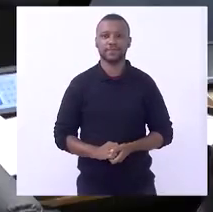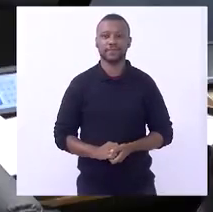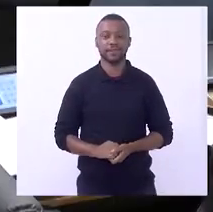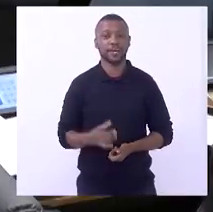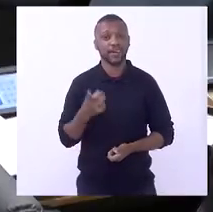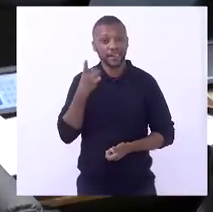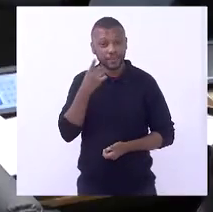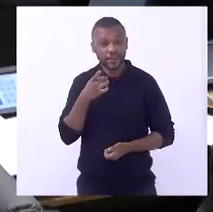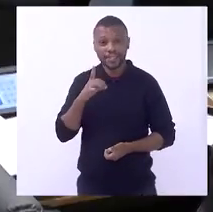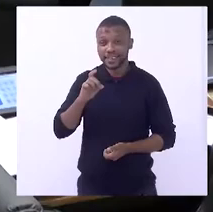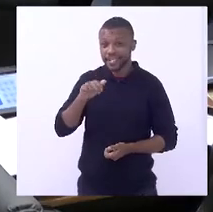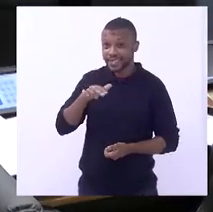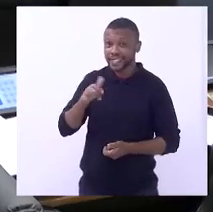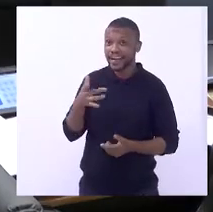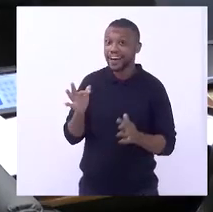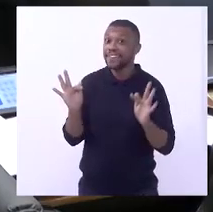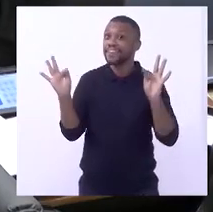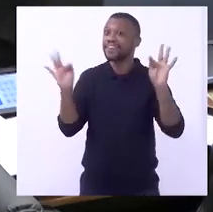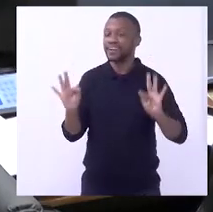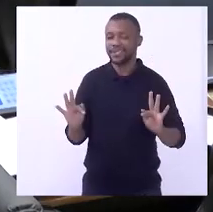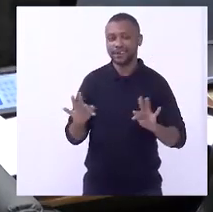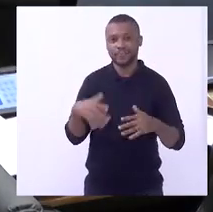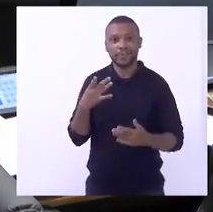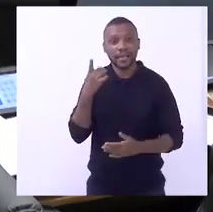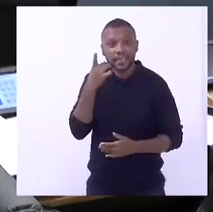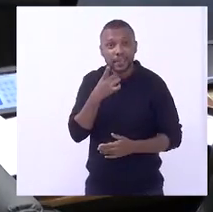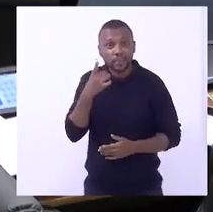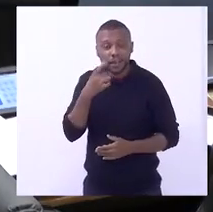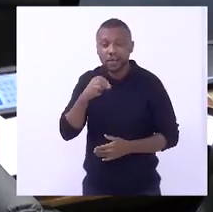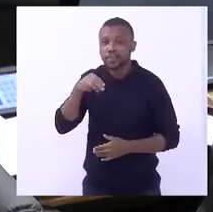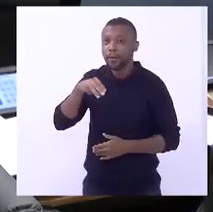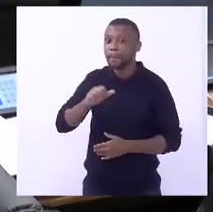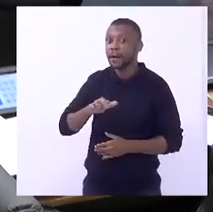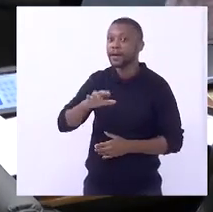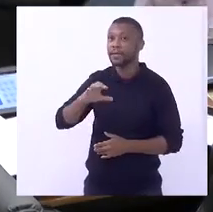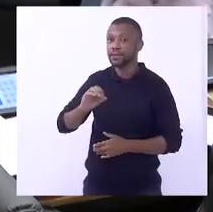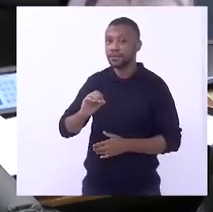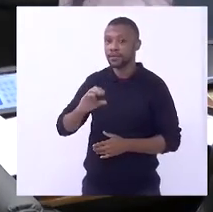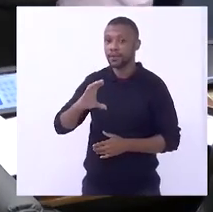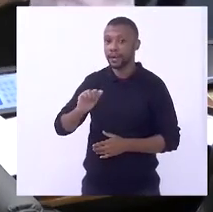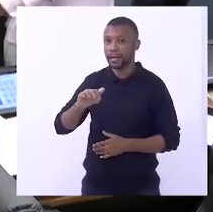Deputada Dani tá feliz. Deputado Márcio Canela.